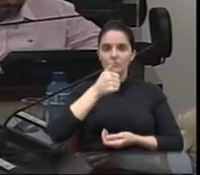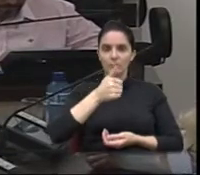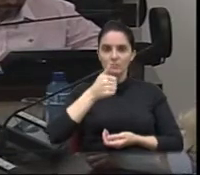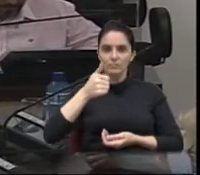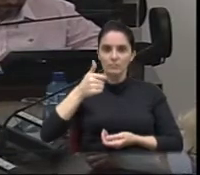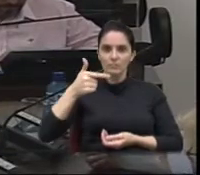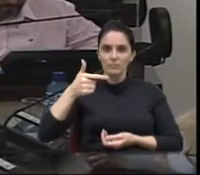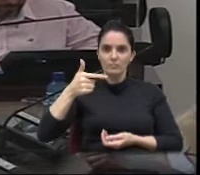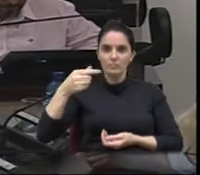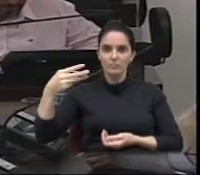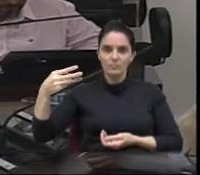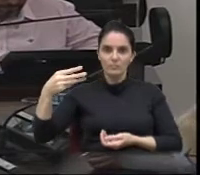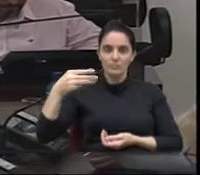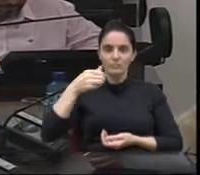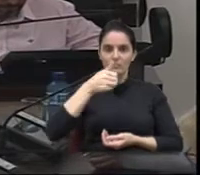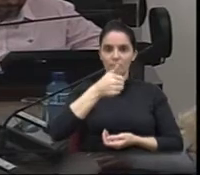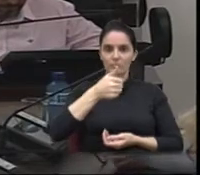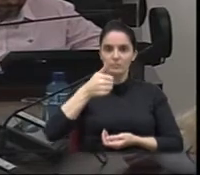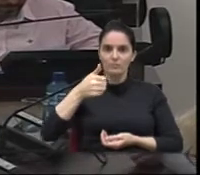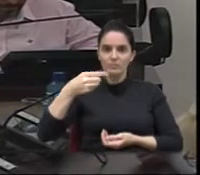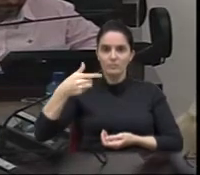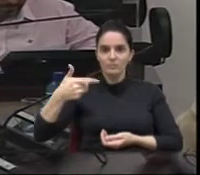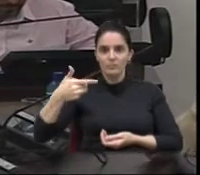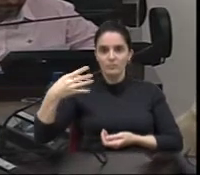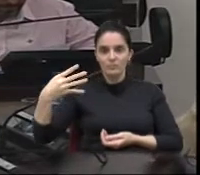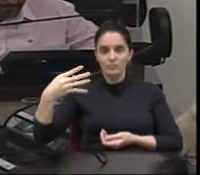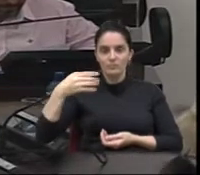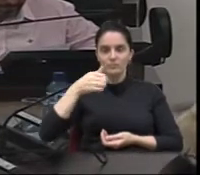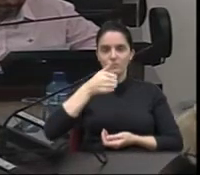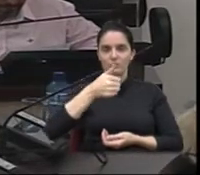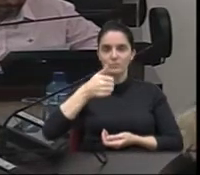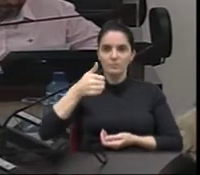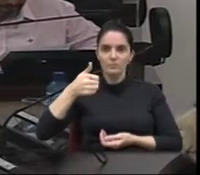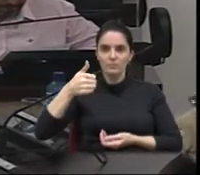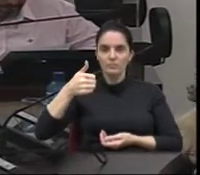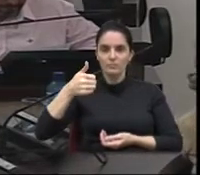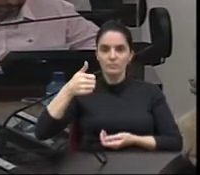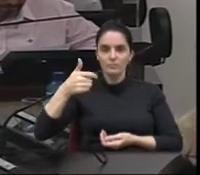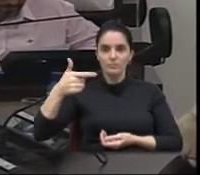1122/17, 1123/17, 1124/17,